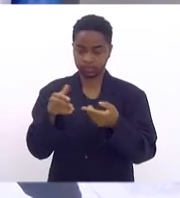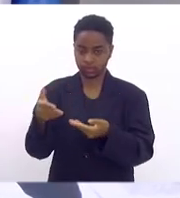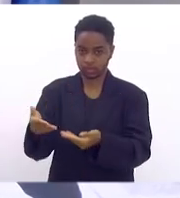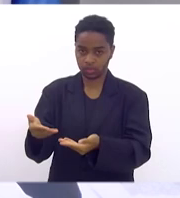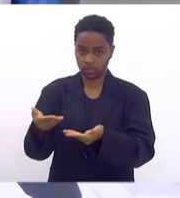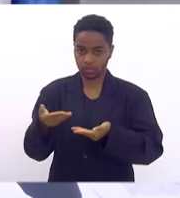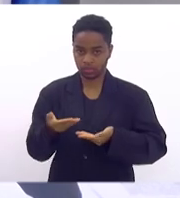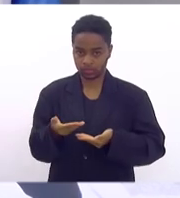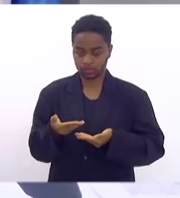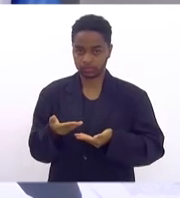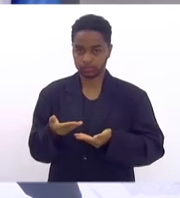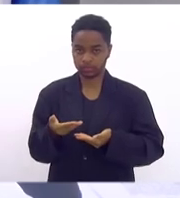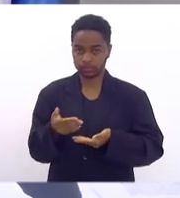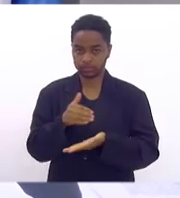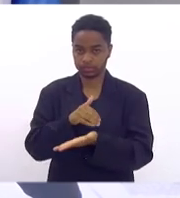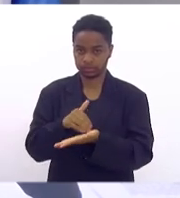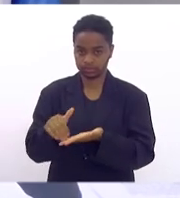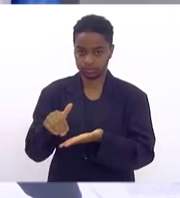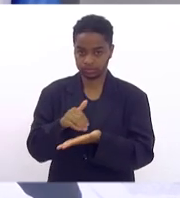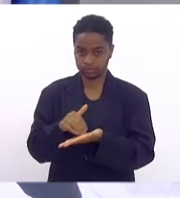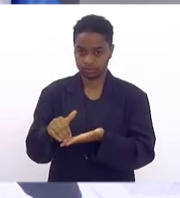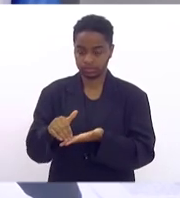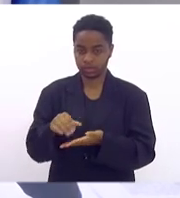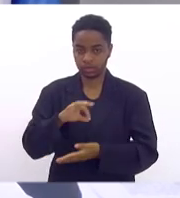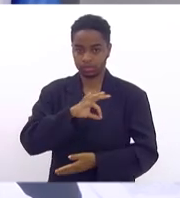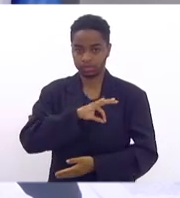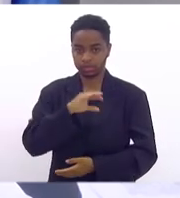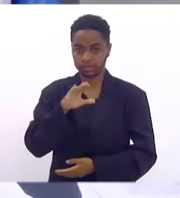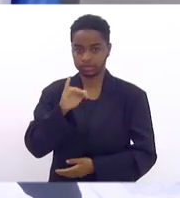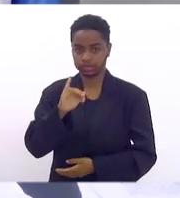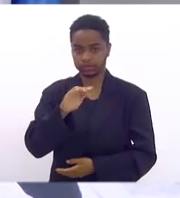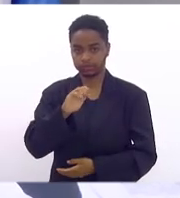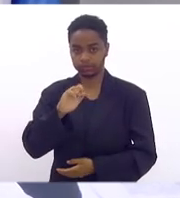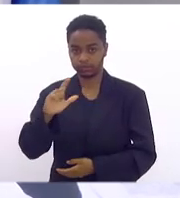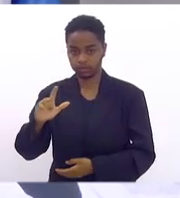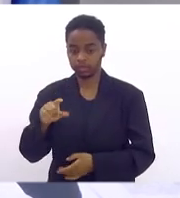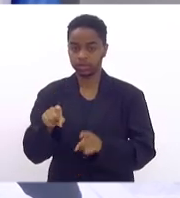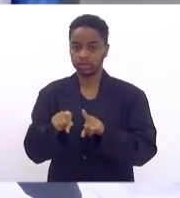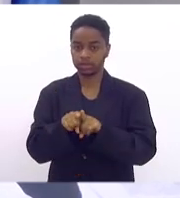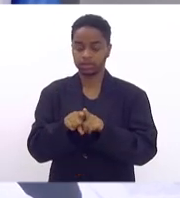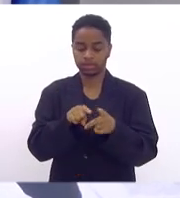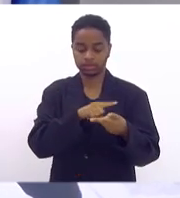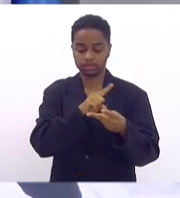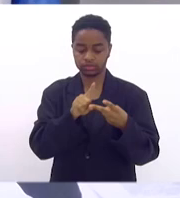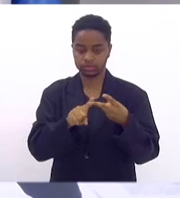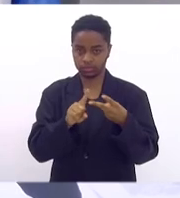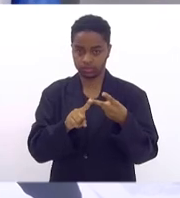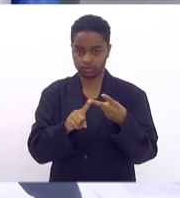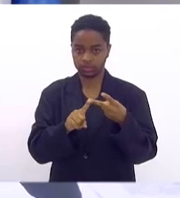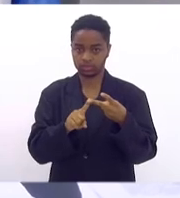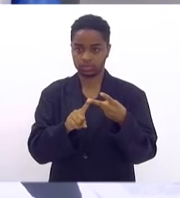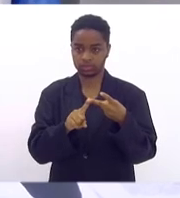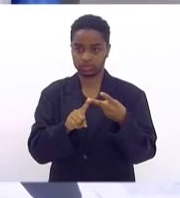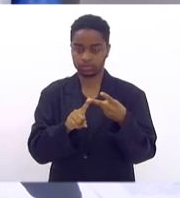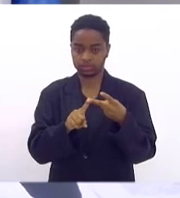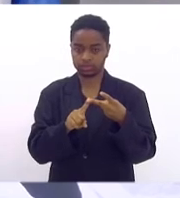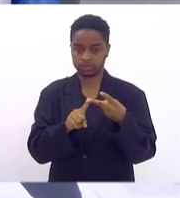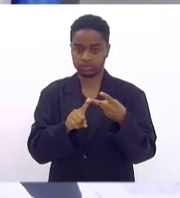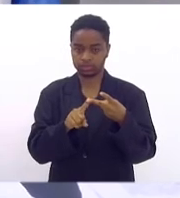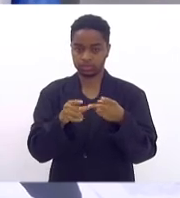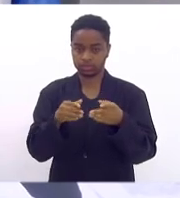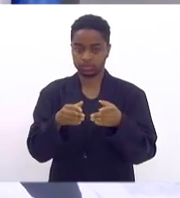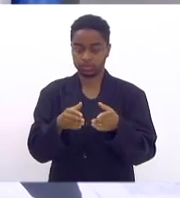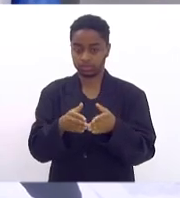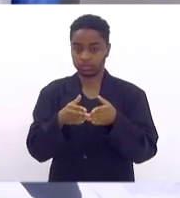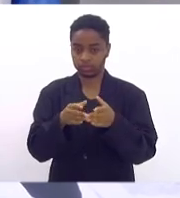convocação do secretário de Polícia Civil, e a segunda delas, a